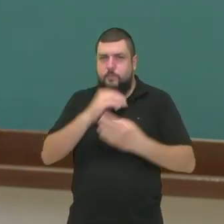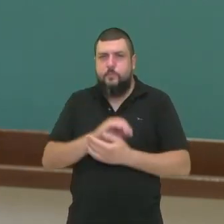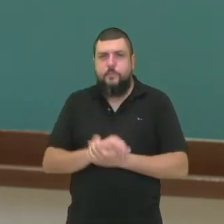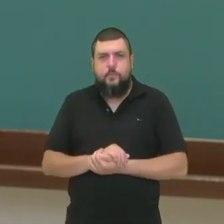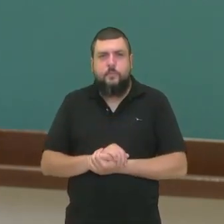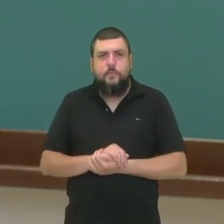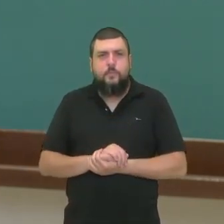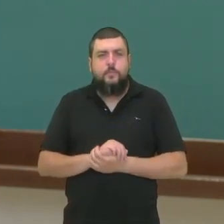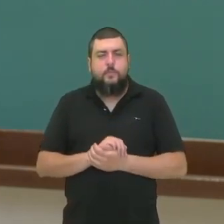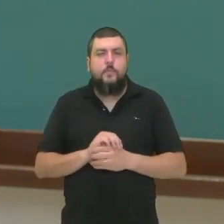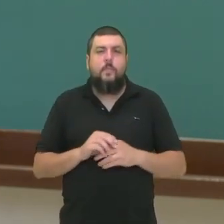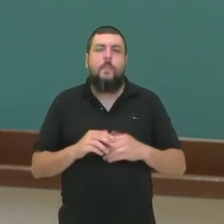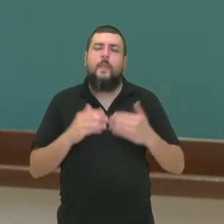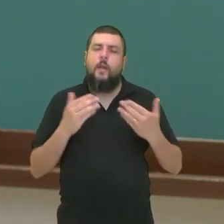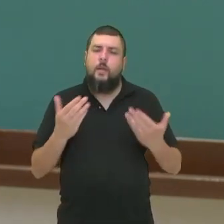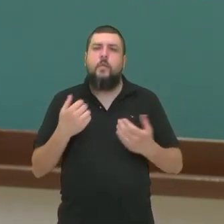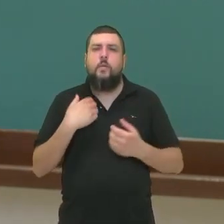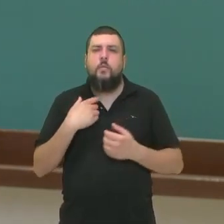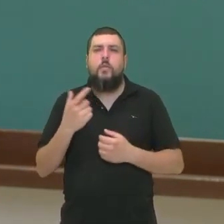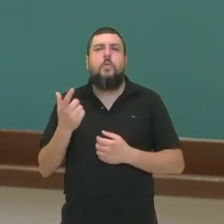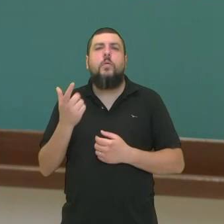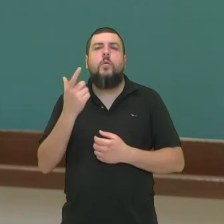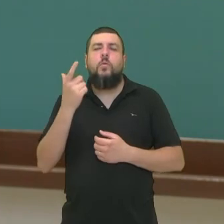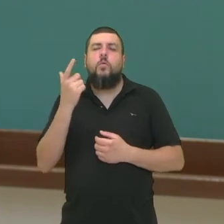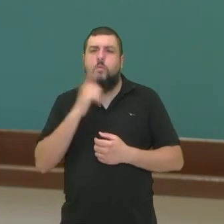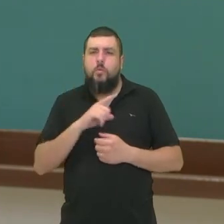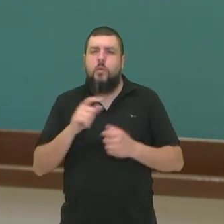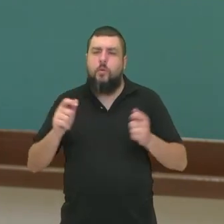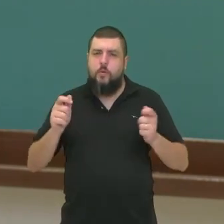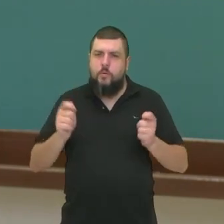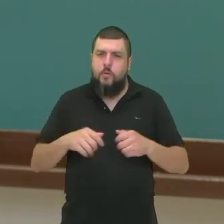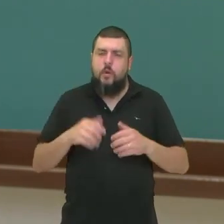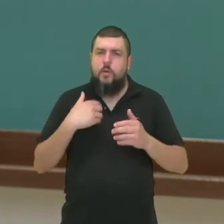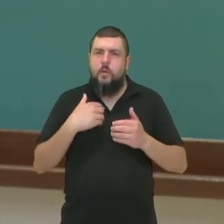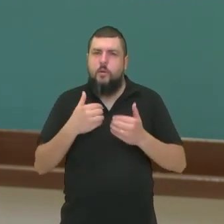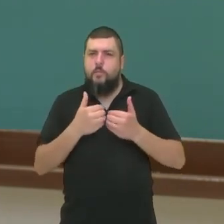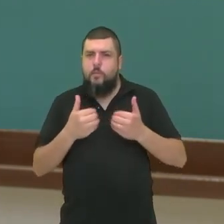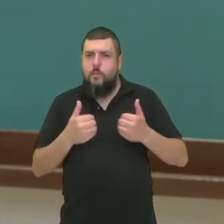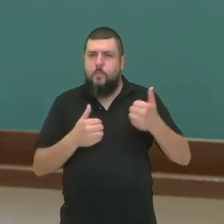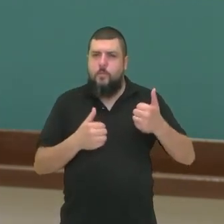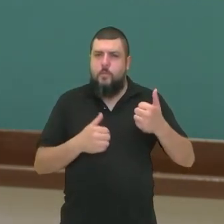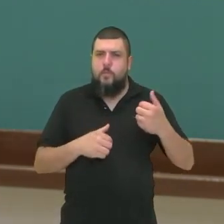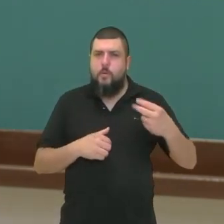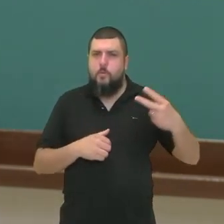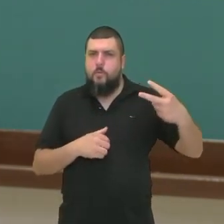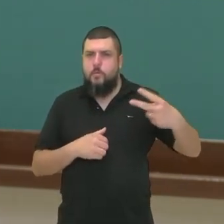fracos. Então, assim a gente consegue separar o que é ternário, binário e quaternário.